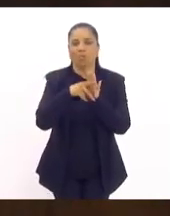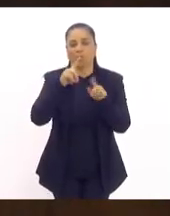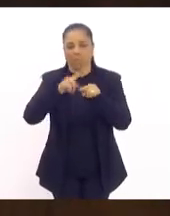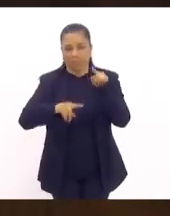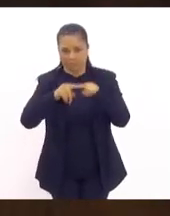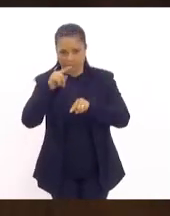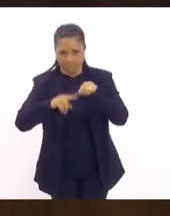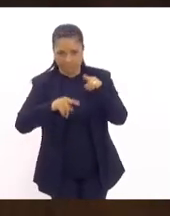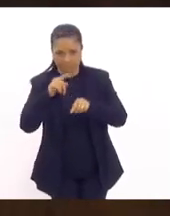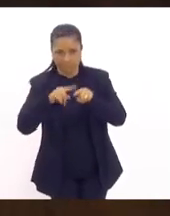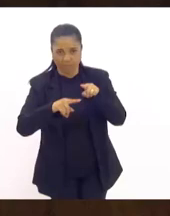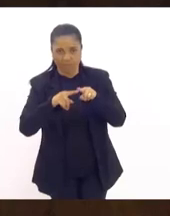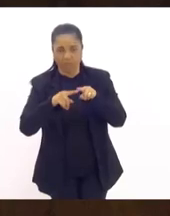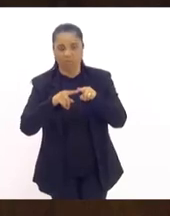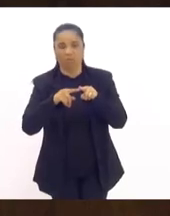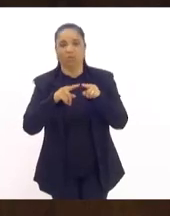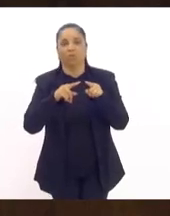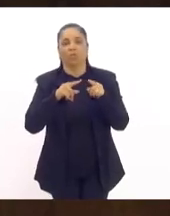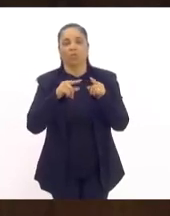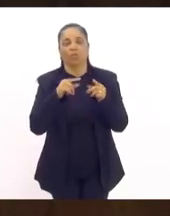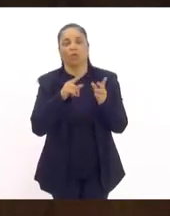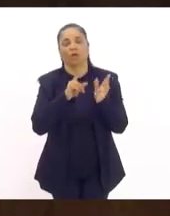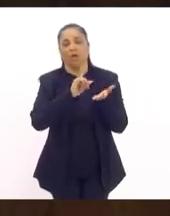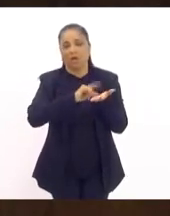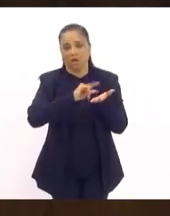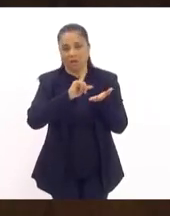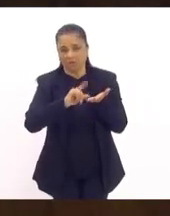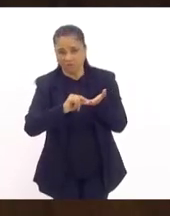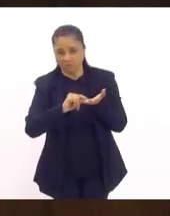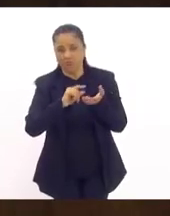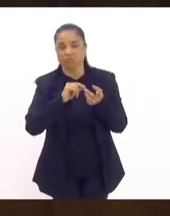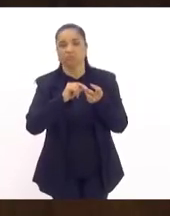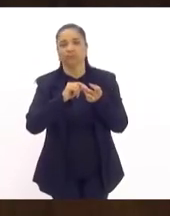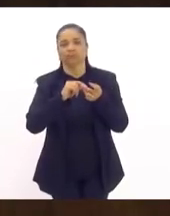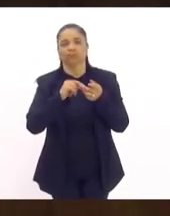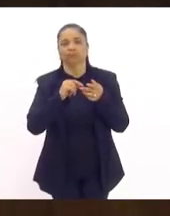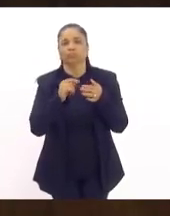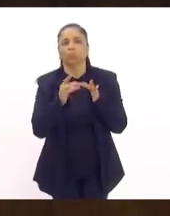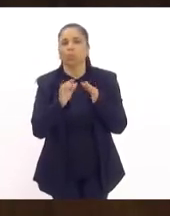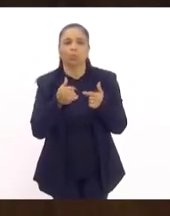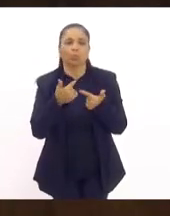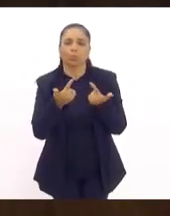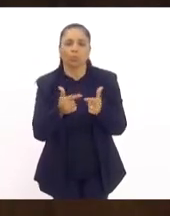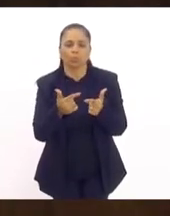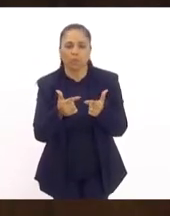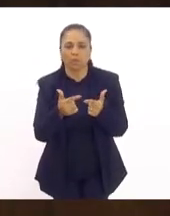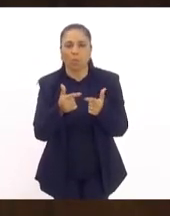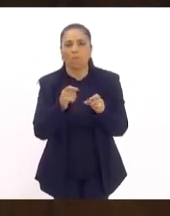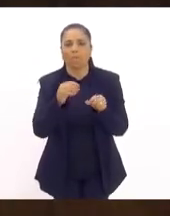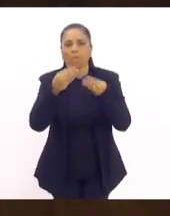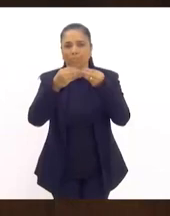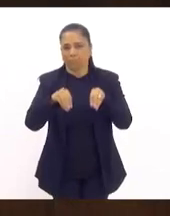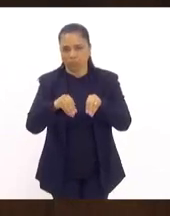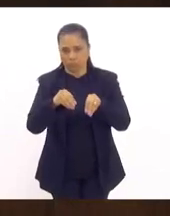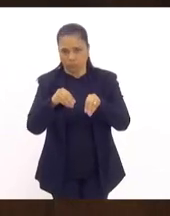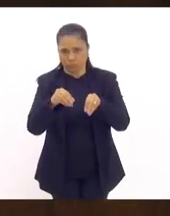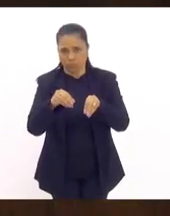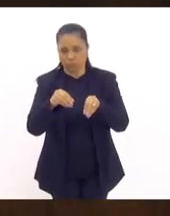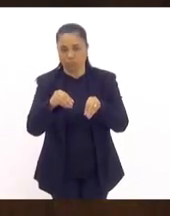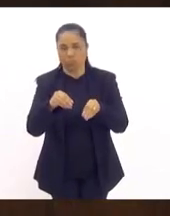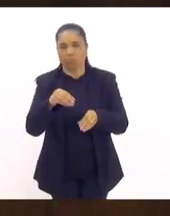claro que não cria nenhum óbice para o imóvel em si. Então, eu fiz essa menção porque hoje, na data de